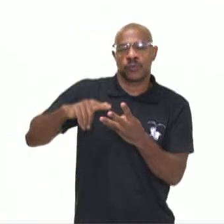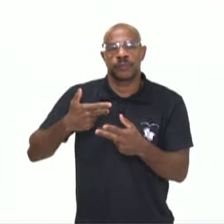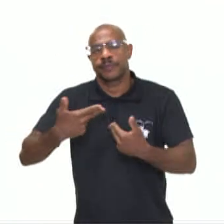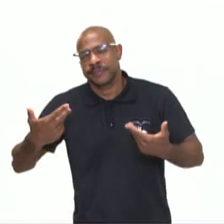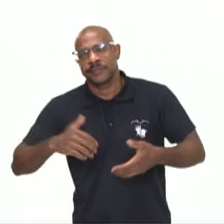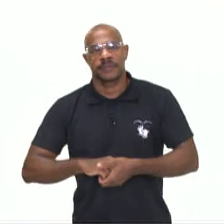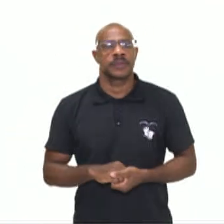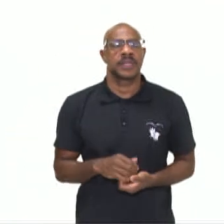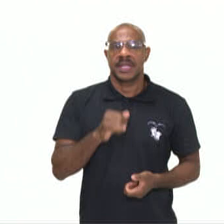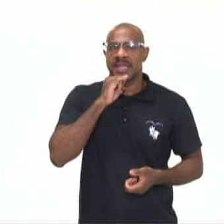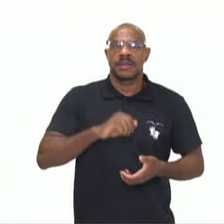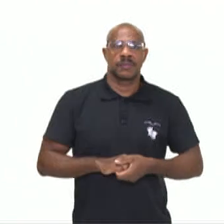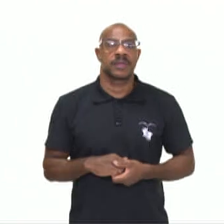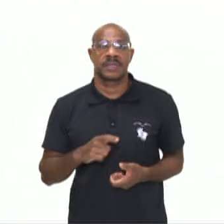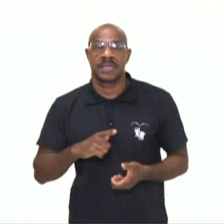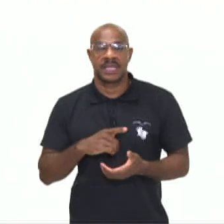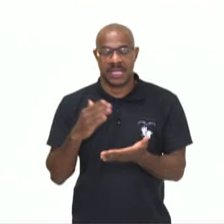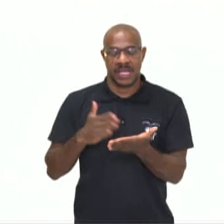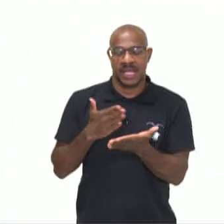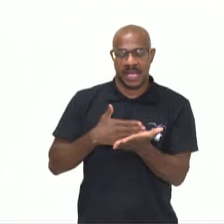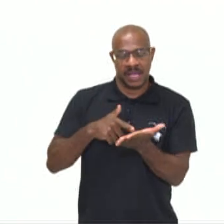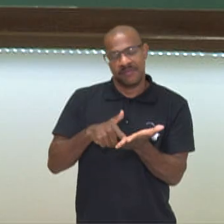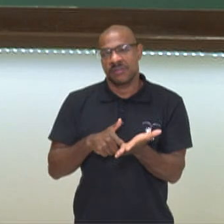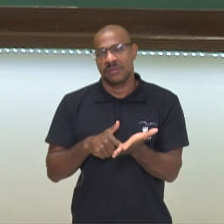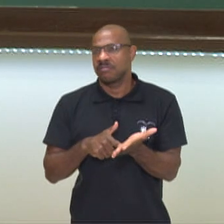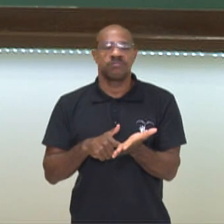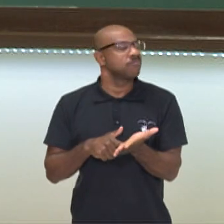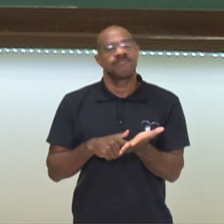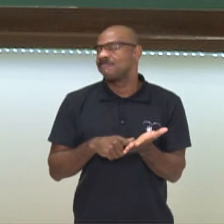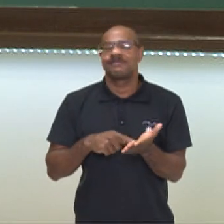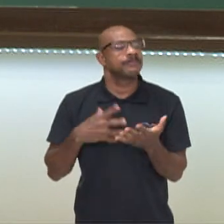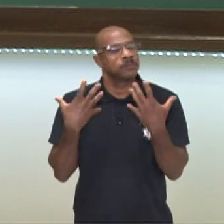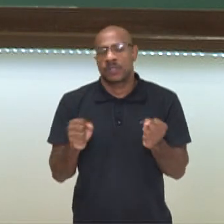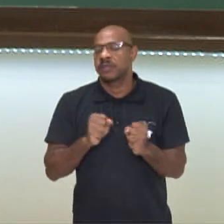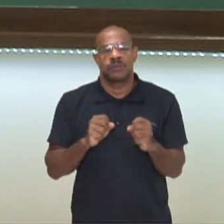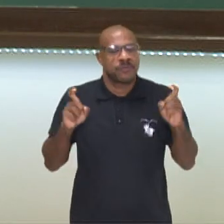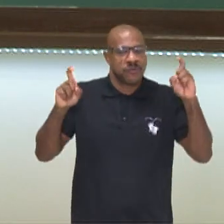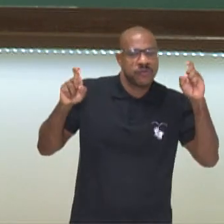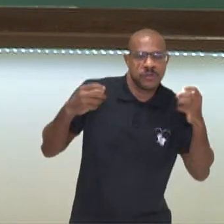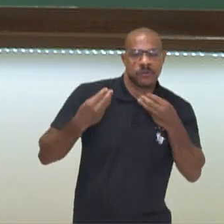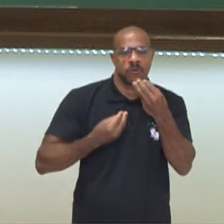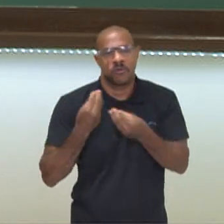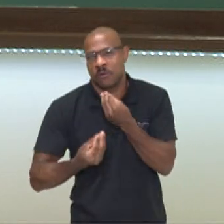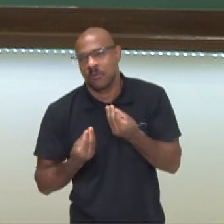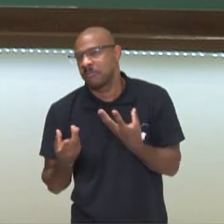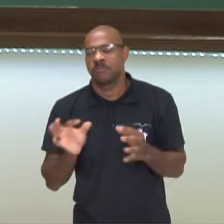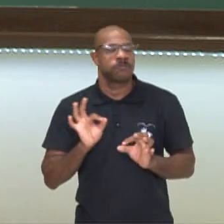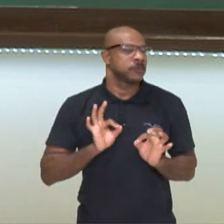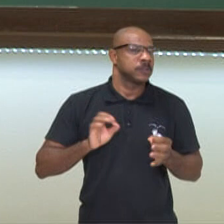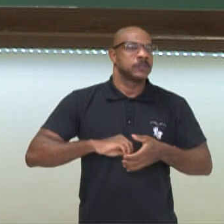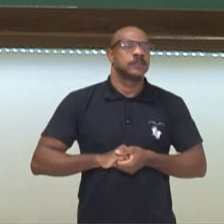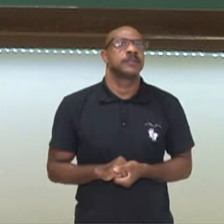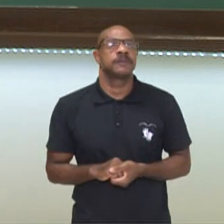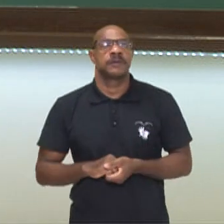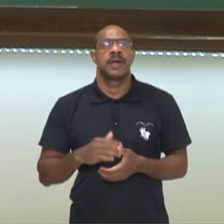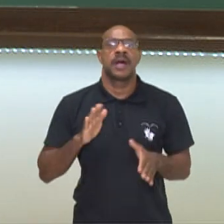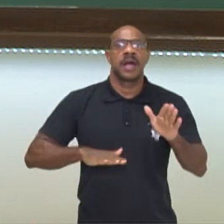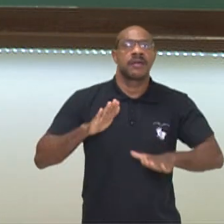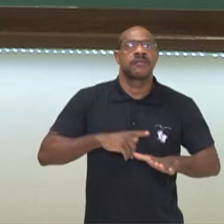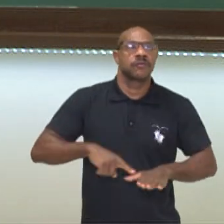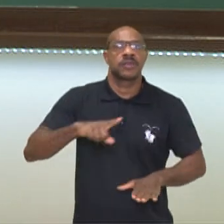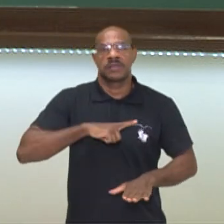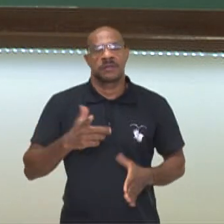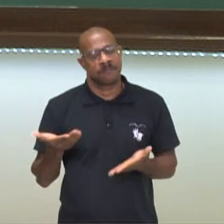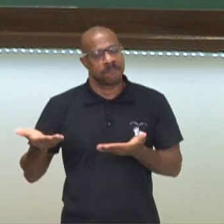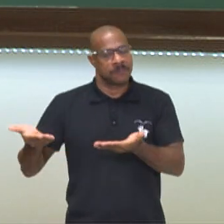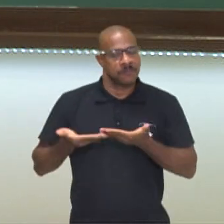revista voltada ao público infanto-juvenil, vocês vão encontrar gírias ali em algumas publicações. Talvez a gíria seja até